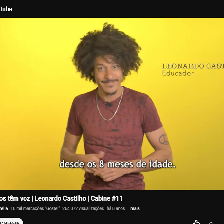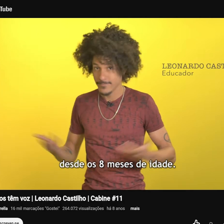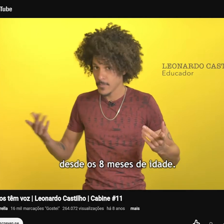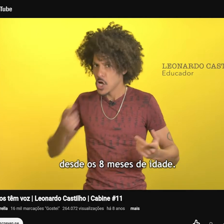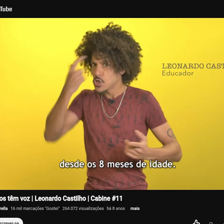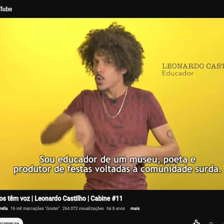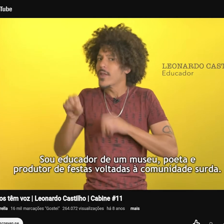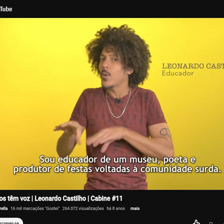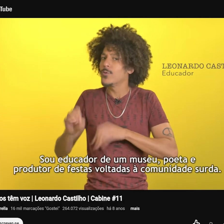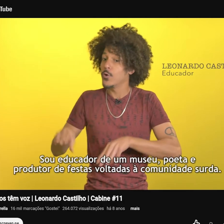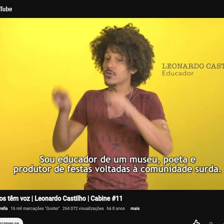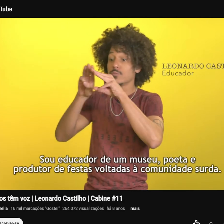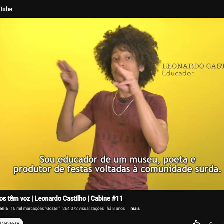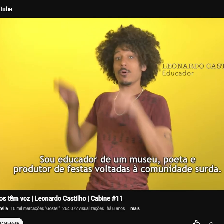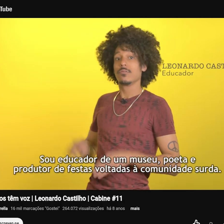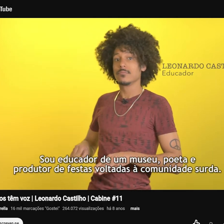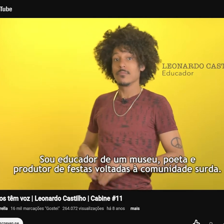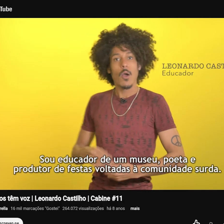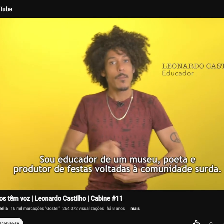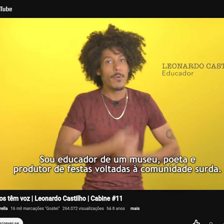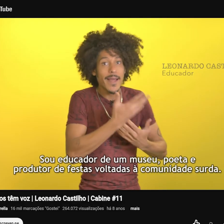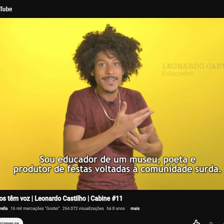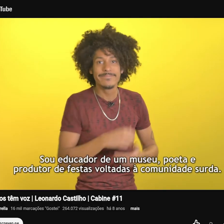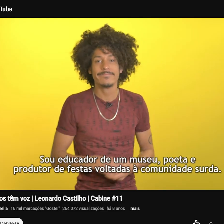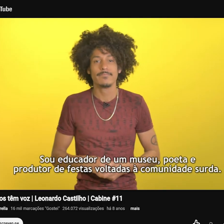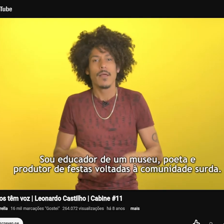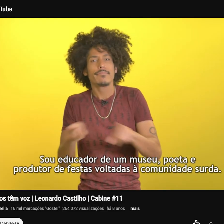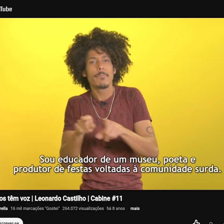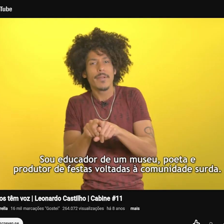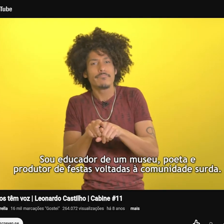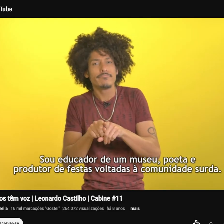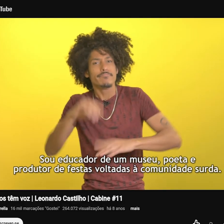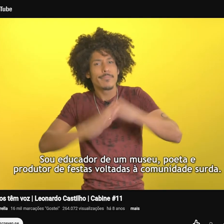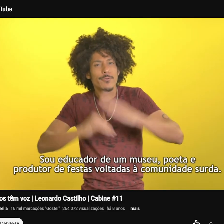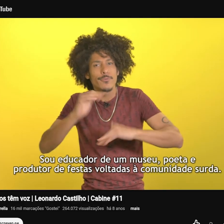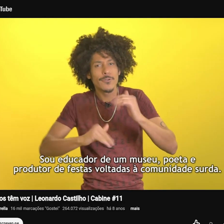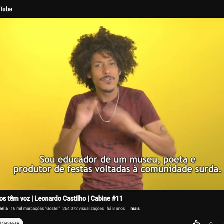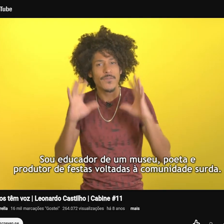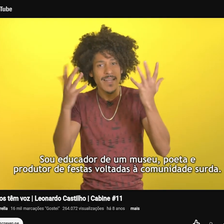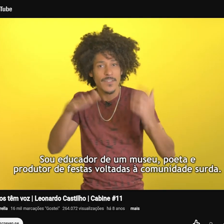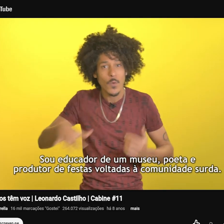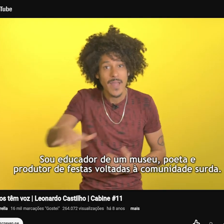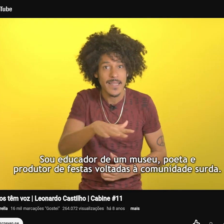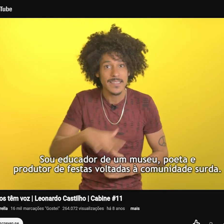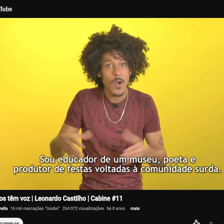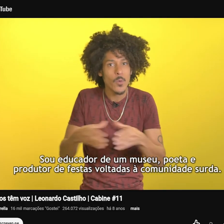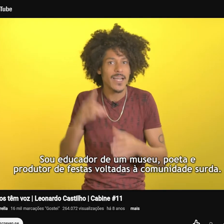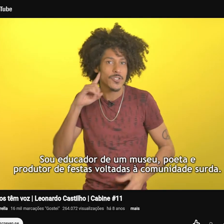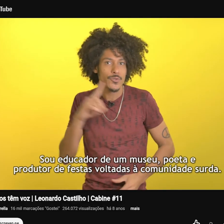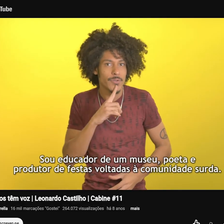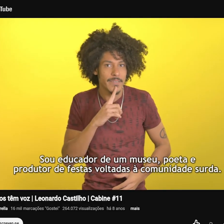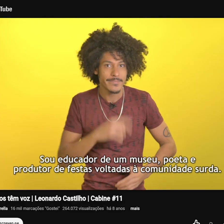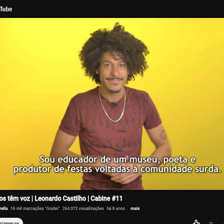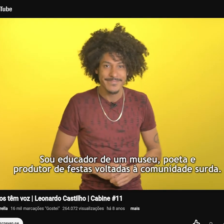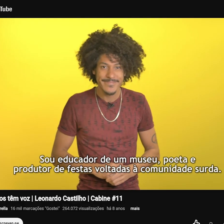idade. Sou educador de museu, poeta, também produtor de peças voltadas da